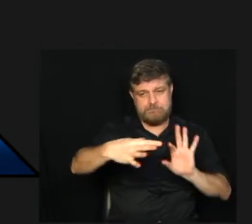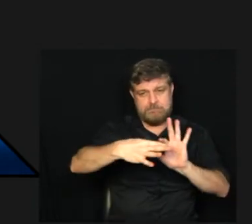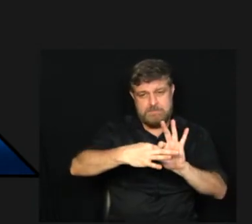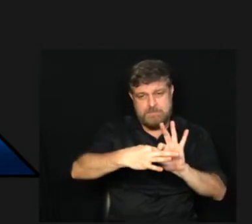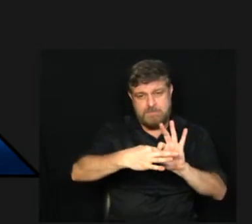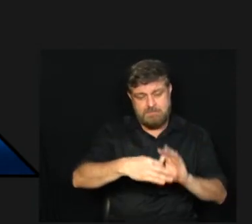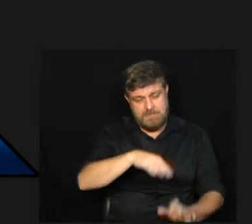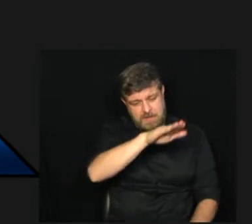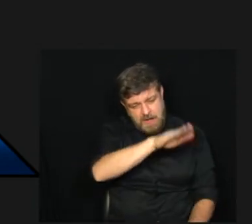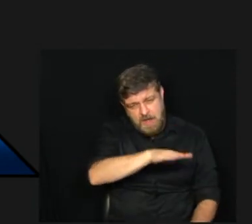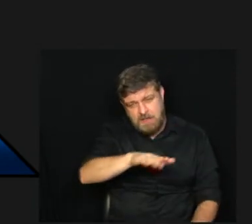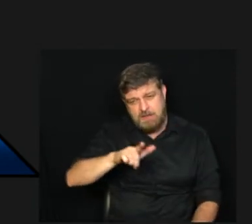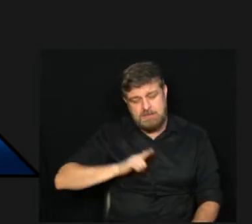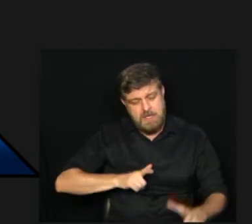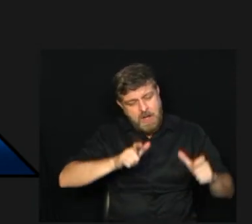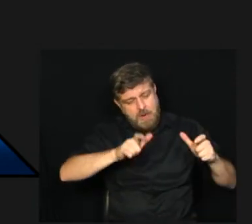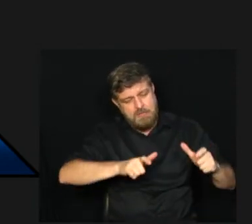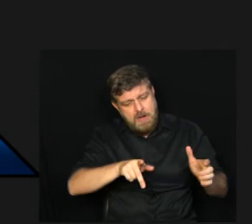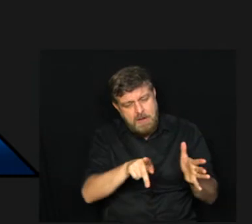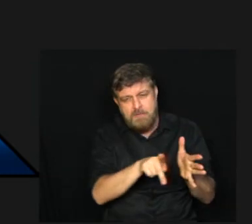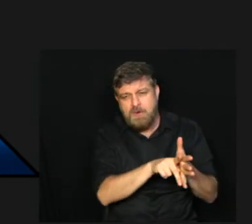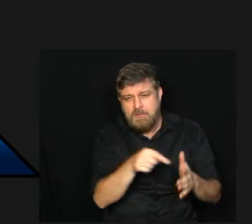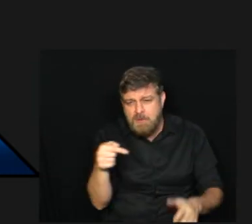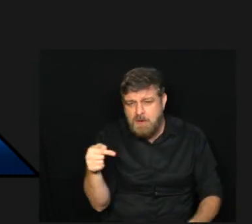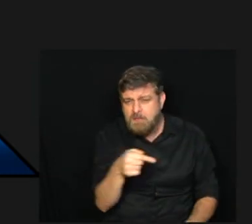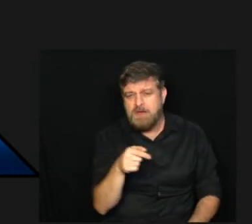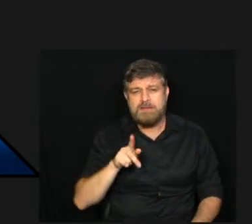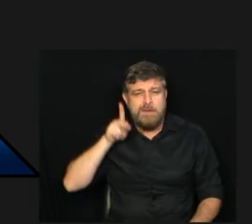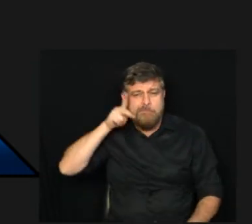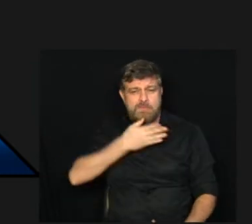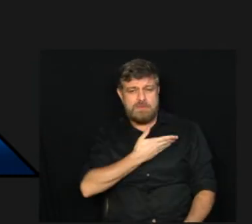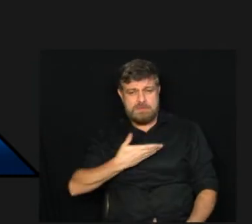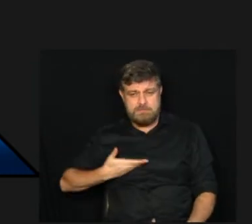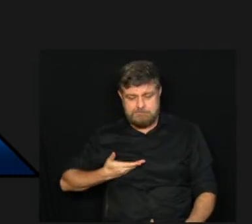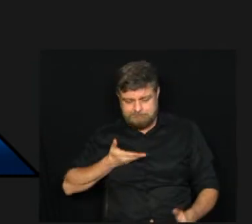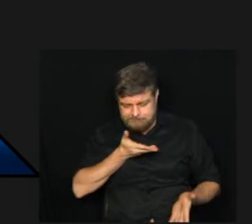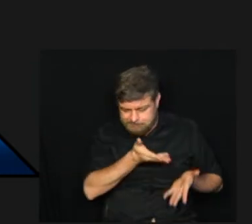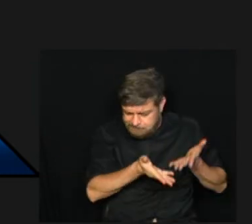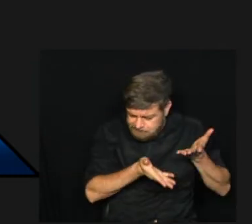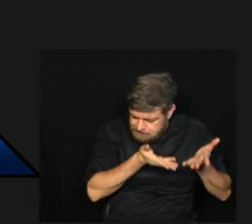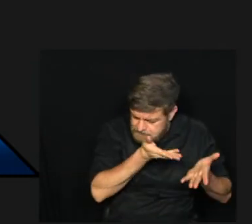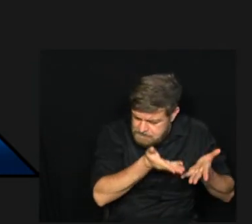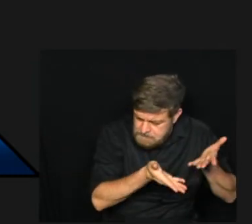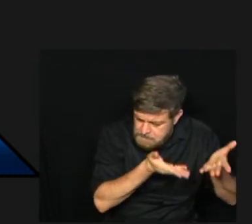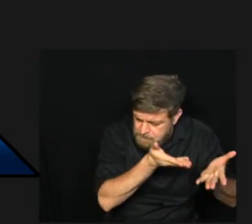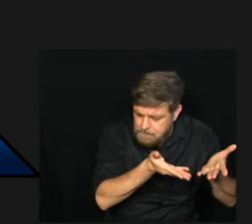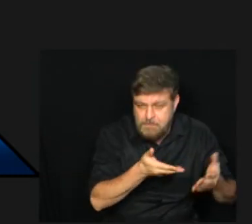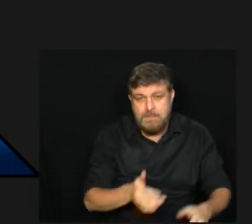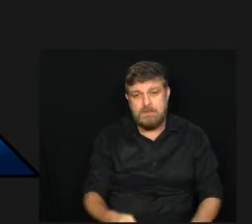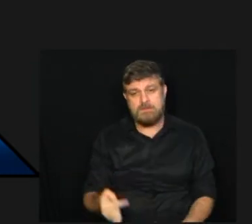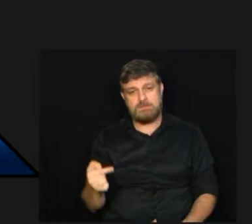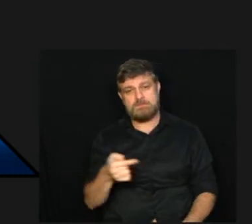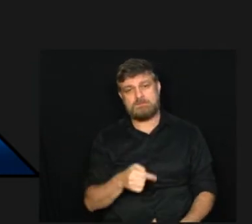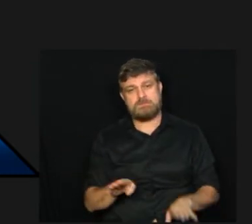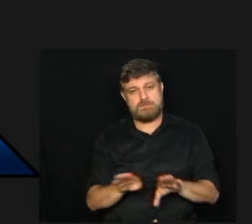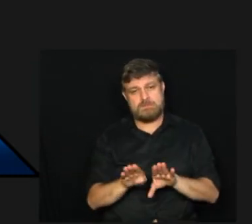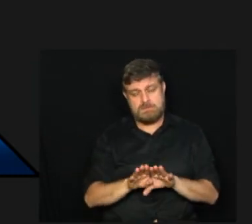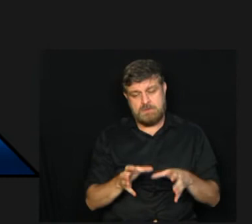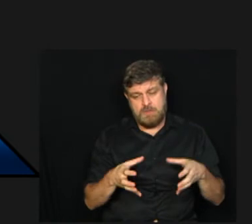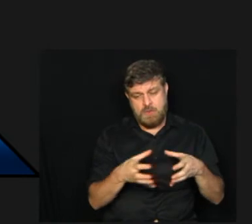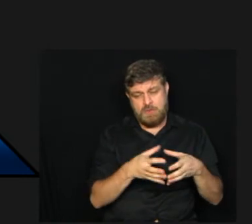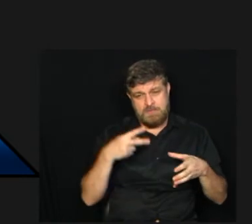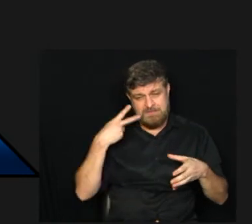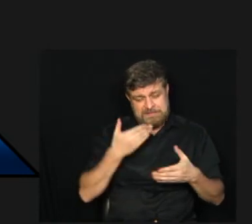criança, ela tem que ter o espaço dela, ela tem que ter políticas públicas realmente para estar ajudando. Eu falo que essa comissão